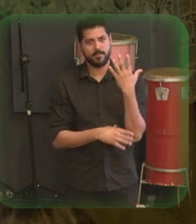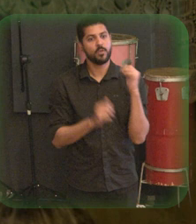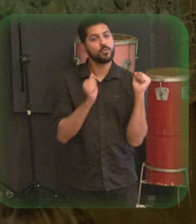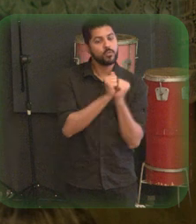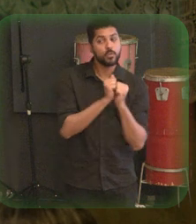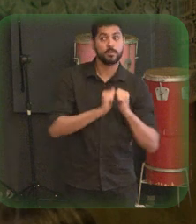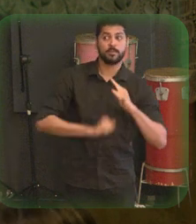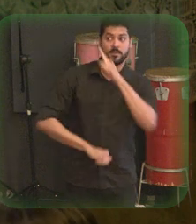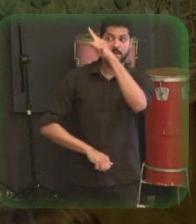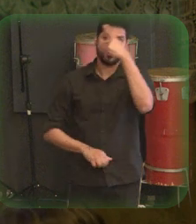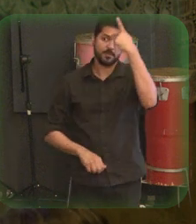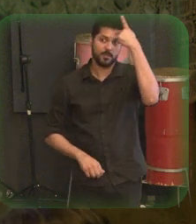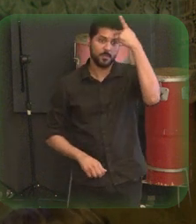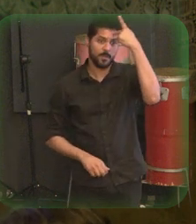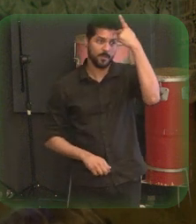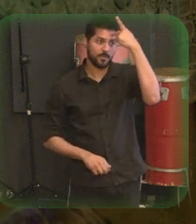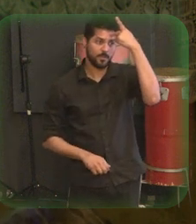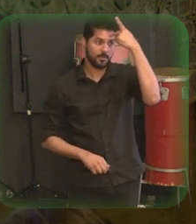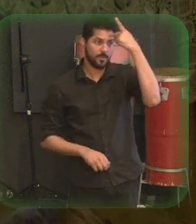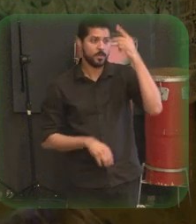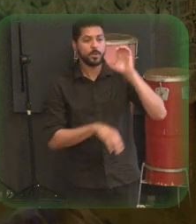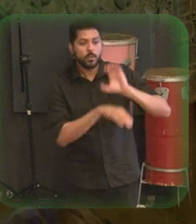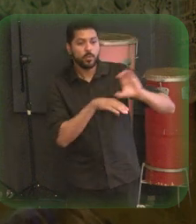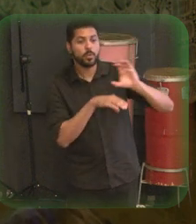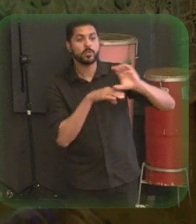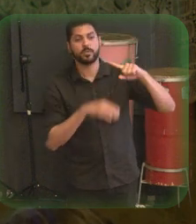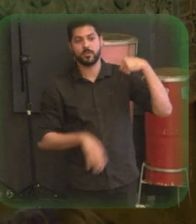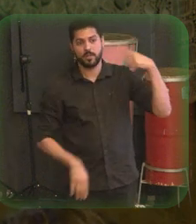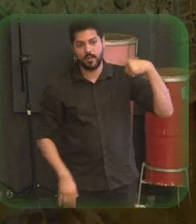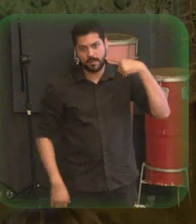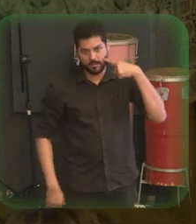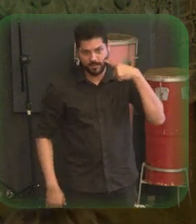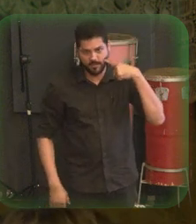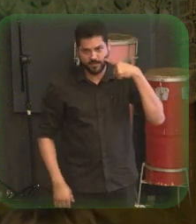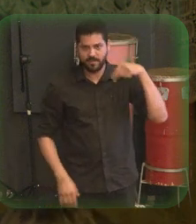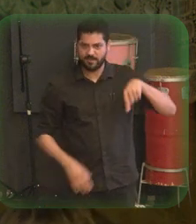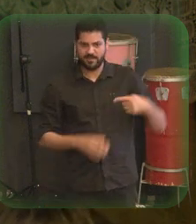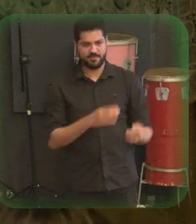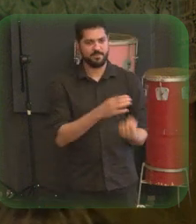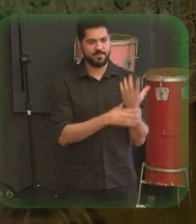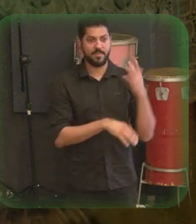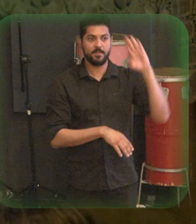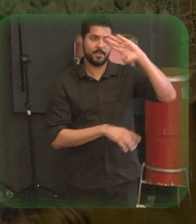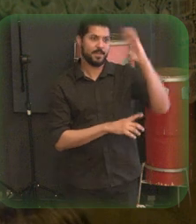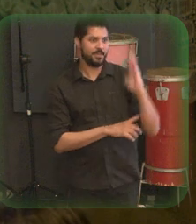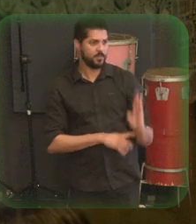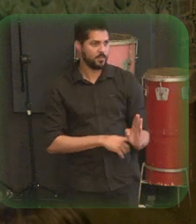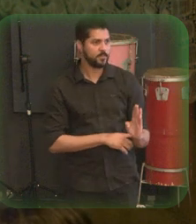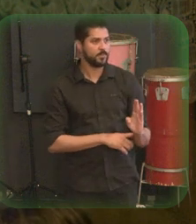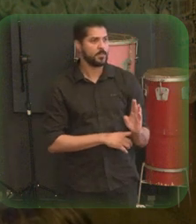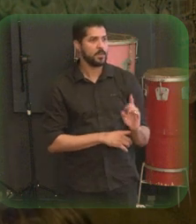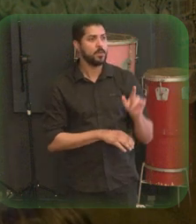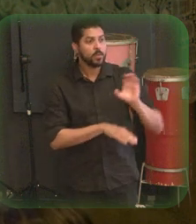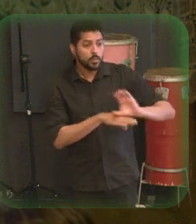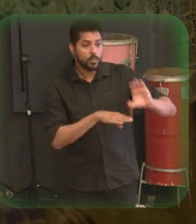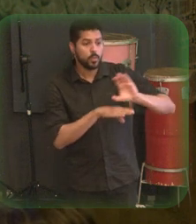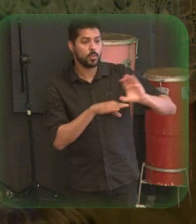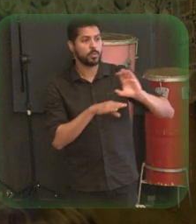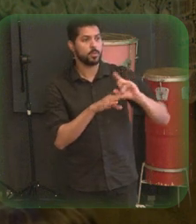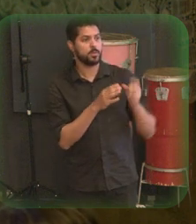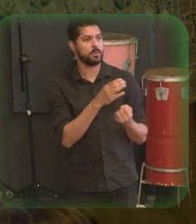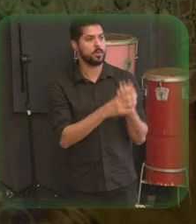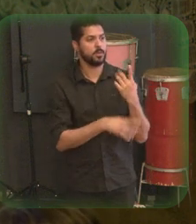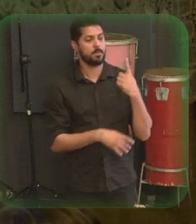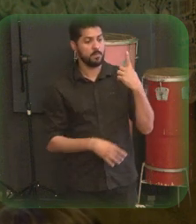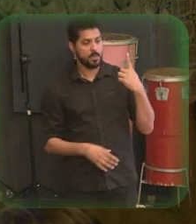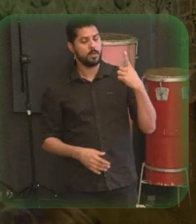foram fundados os primeiros cursos de direito no Brasil. Estou falando de direitos humanos, tá? Só que os cursos que foram fundados em